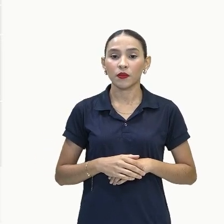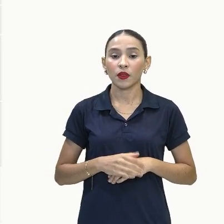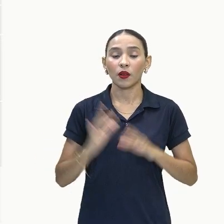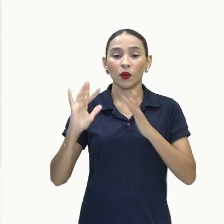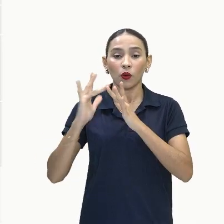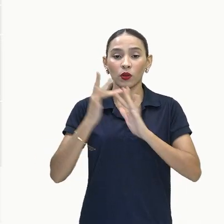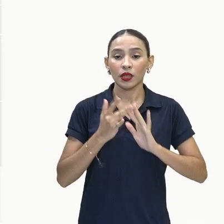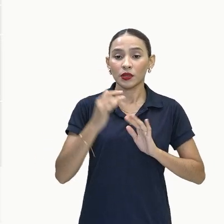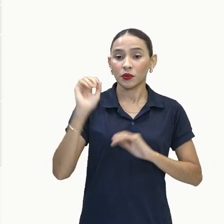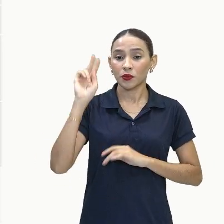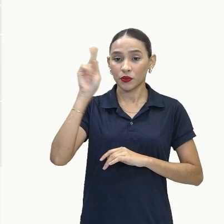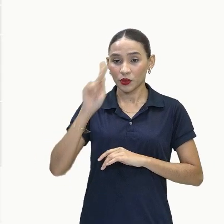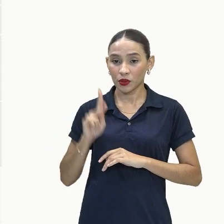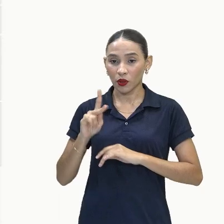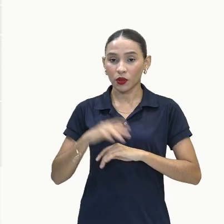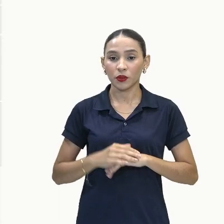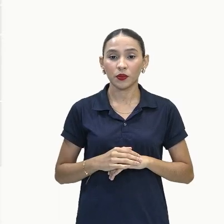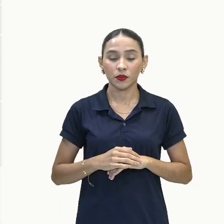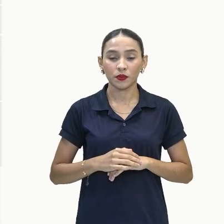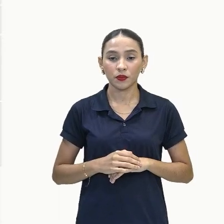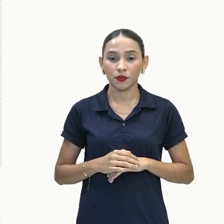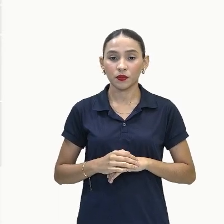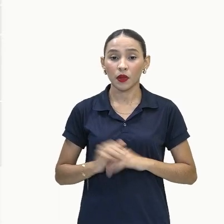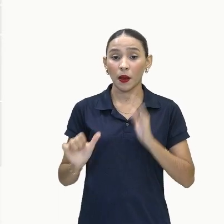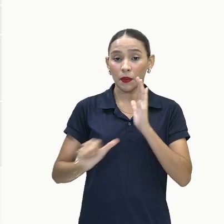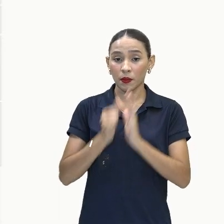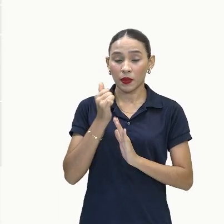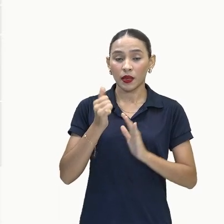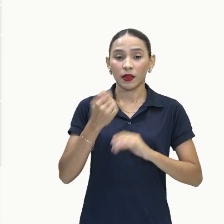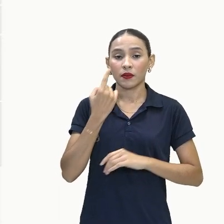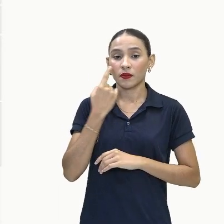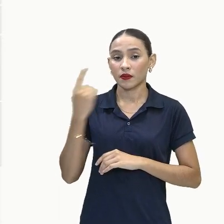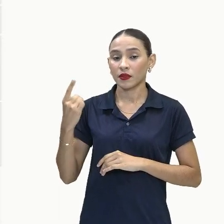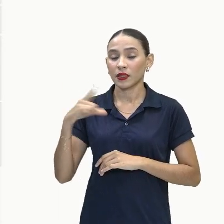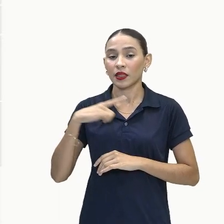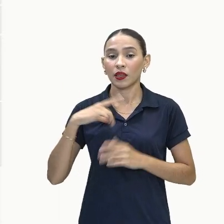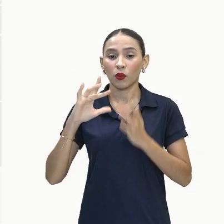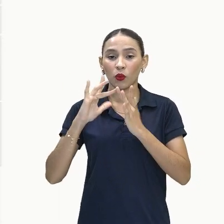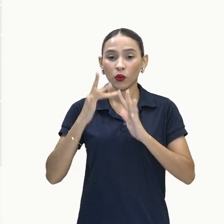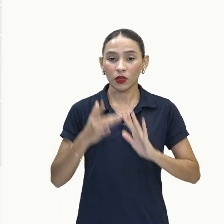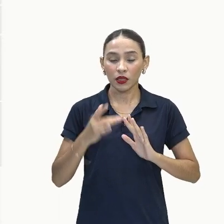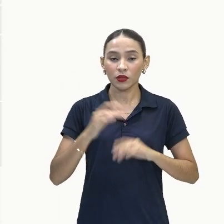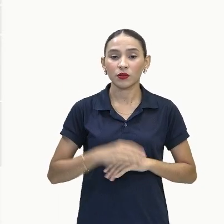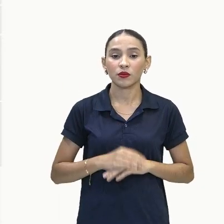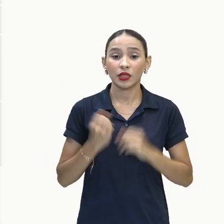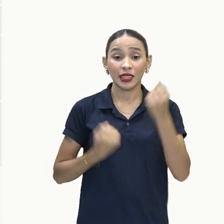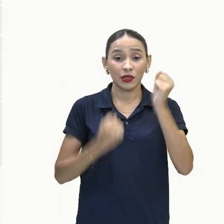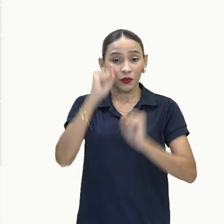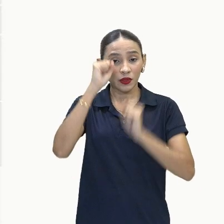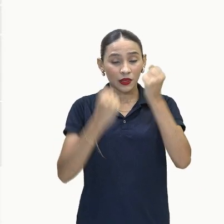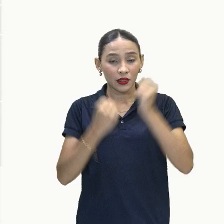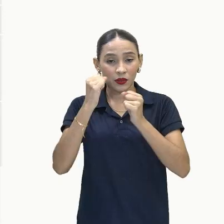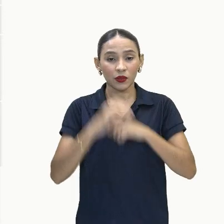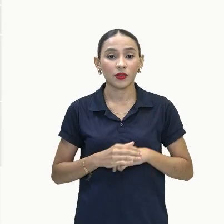histórico, professora Joyce. Então, a primeira tela tem aí esse contexto da industrialização, das